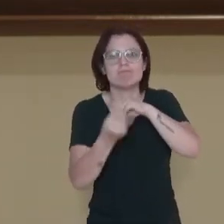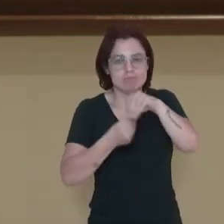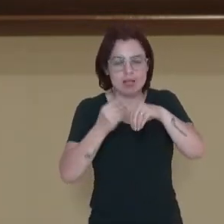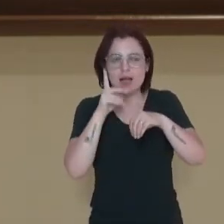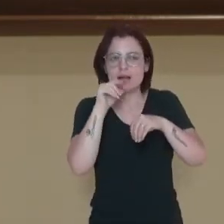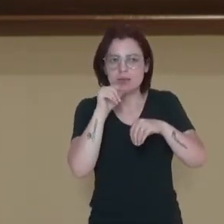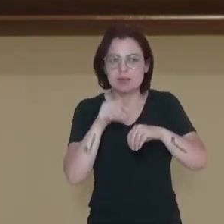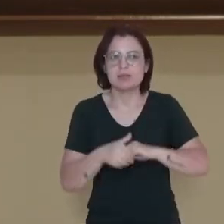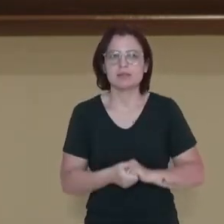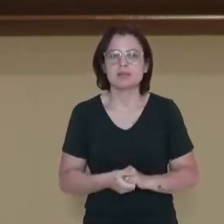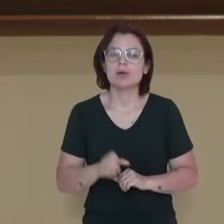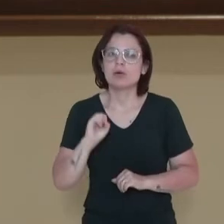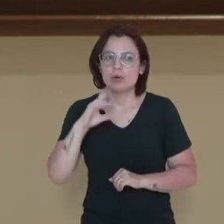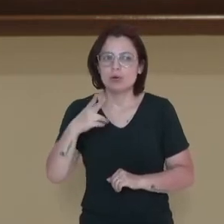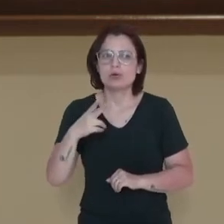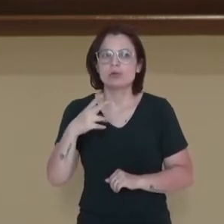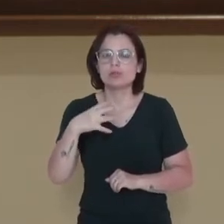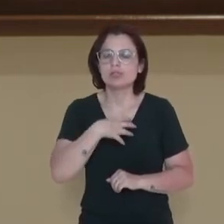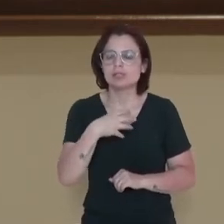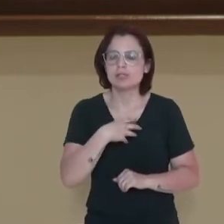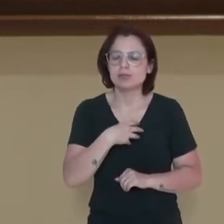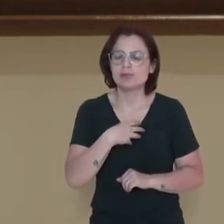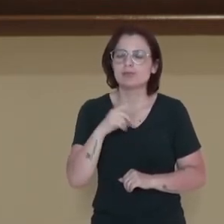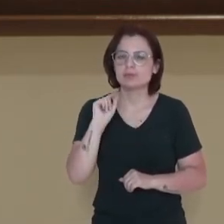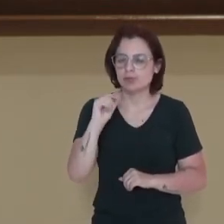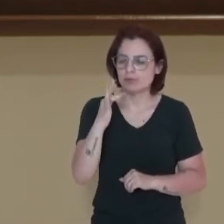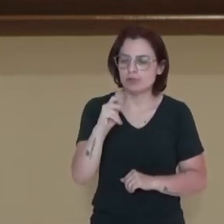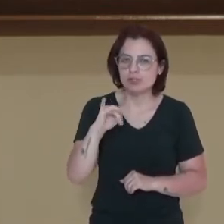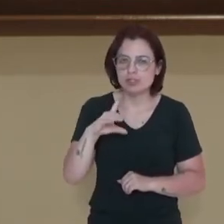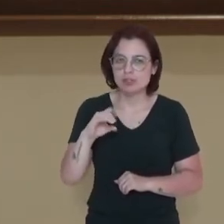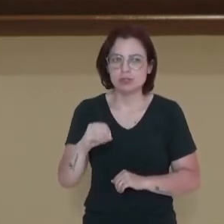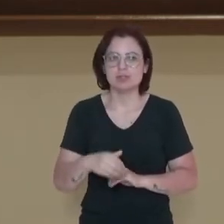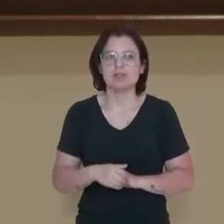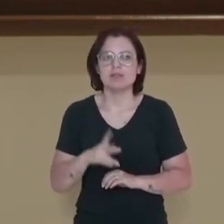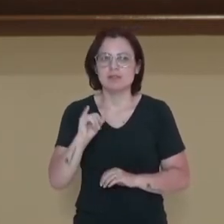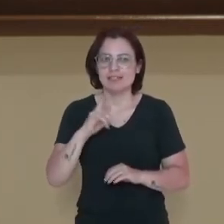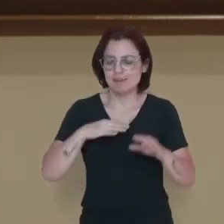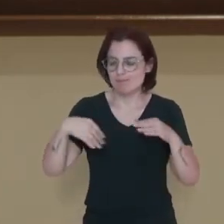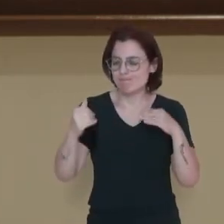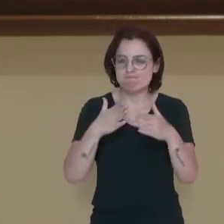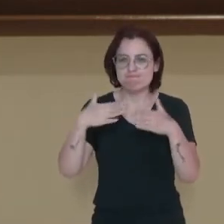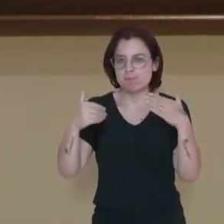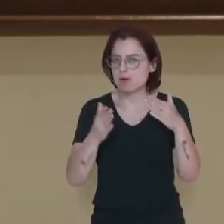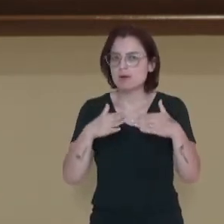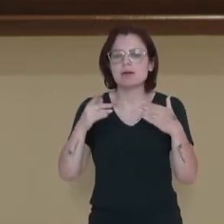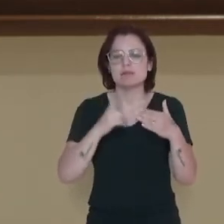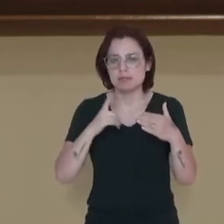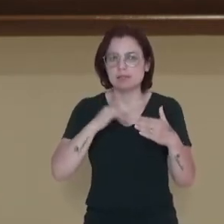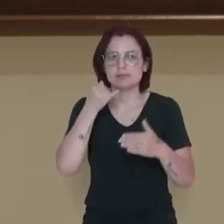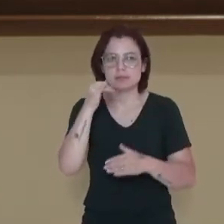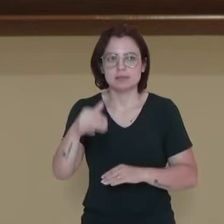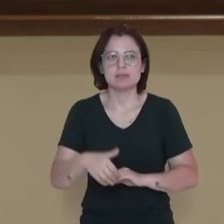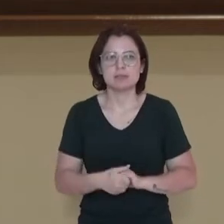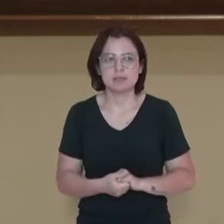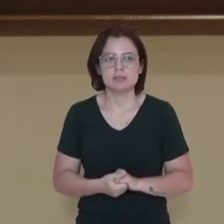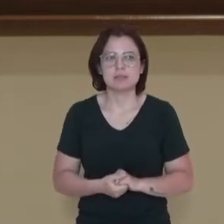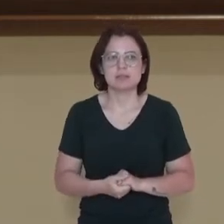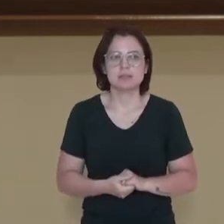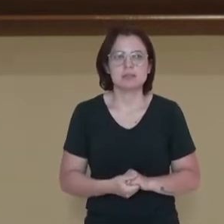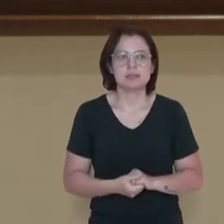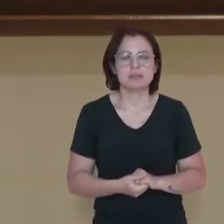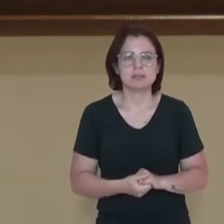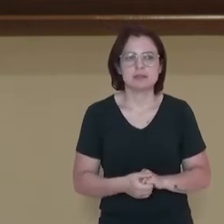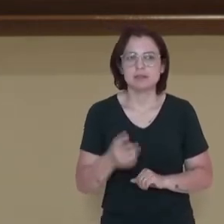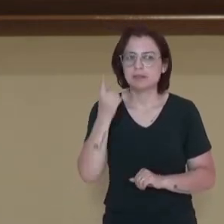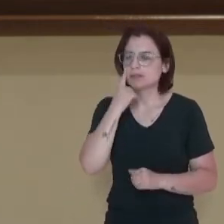aquosa ou quando eles estão na forma líquida, eles vão ter aí espaço para mobilidade, né, dos elétrons e poder ter eletricidade. E aqui